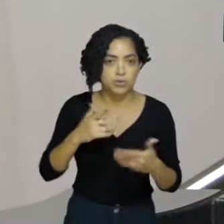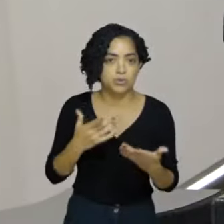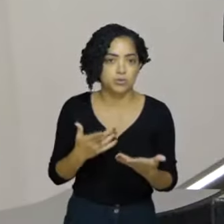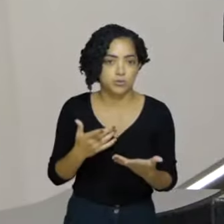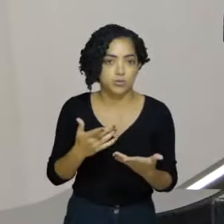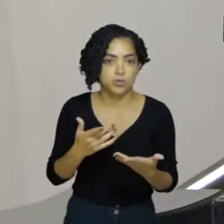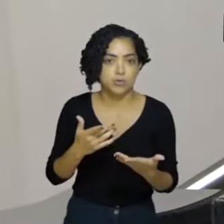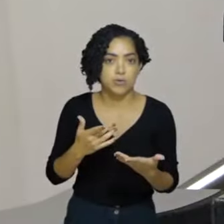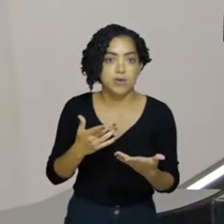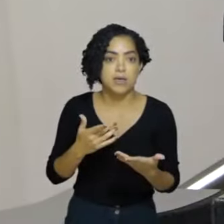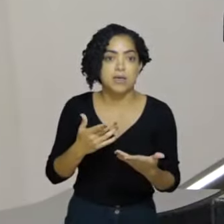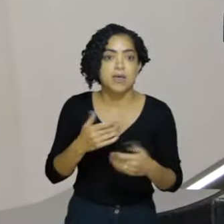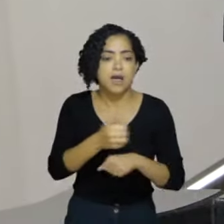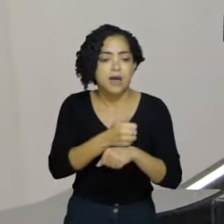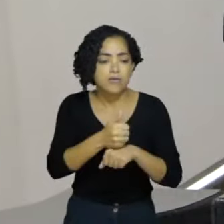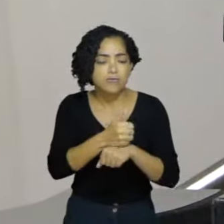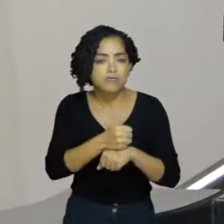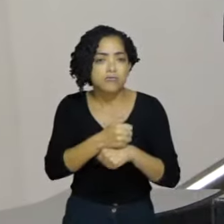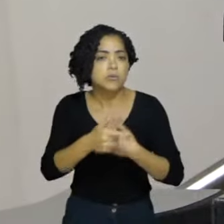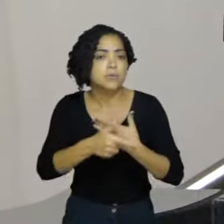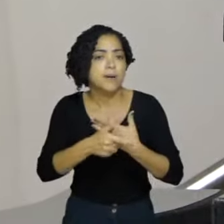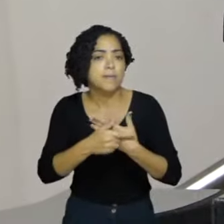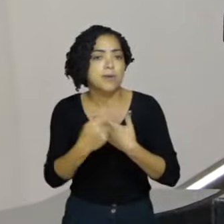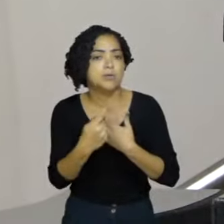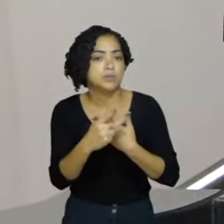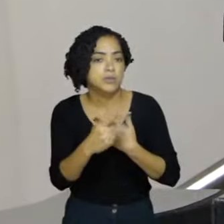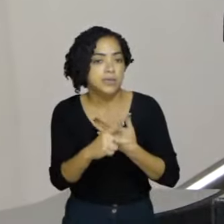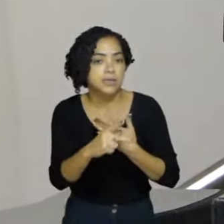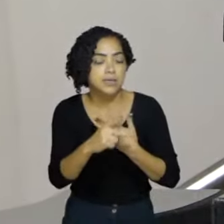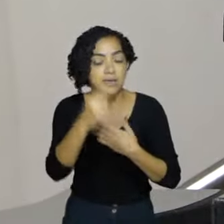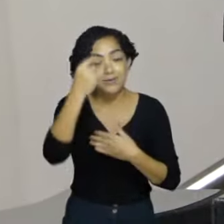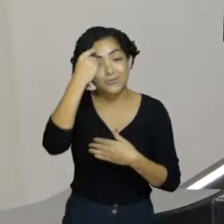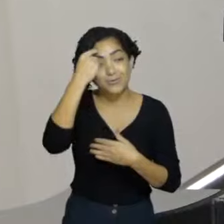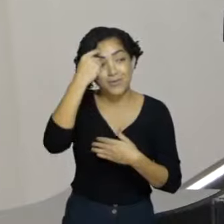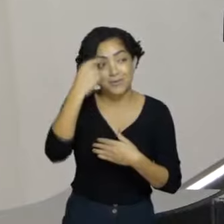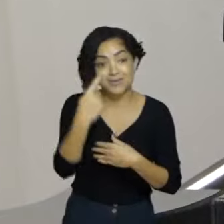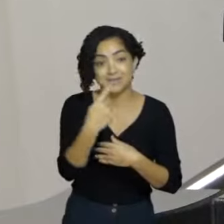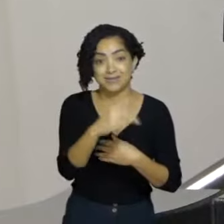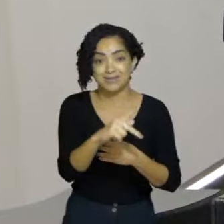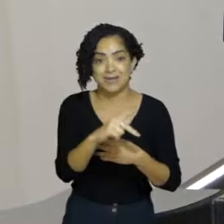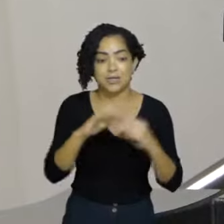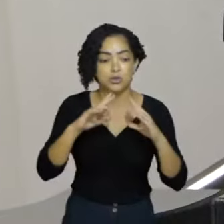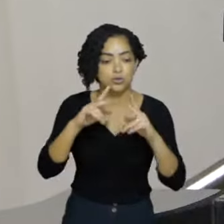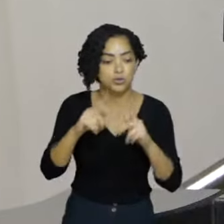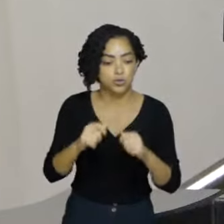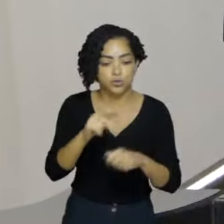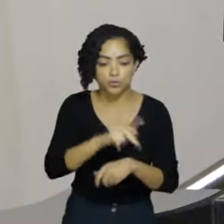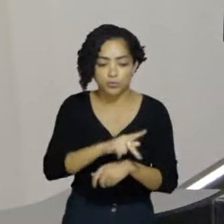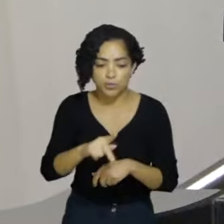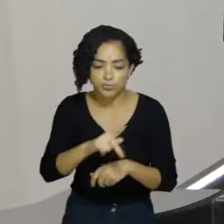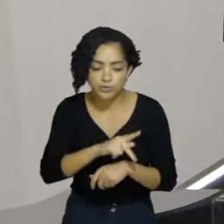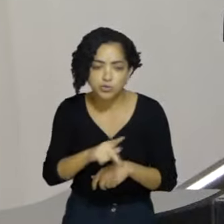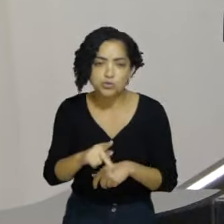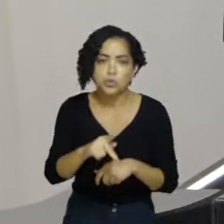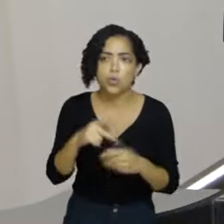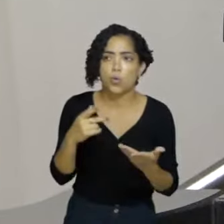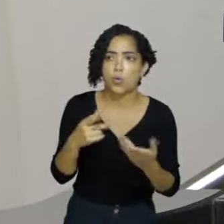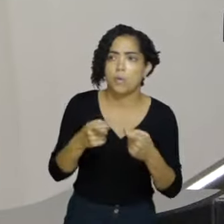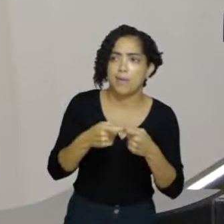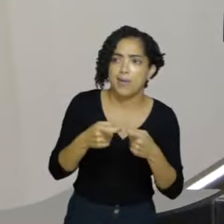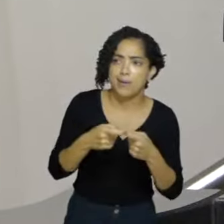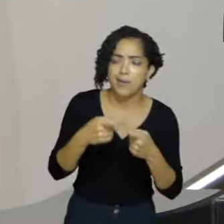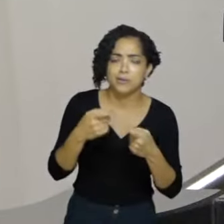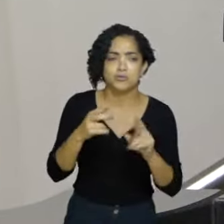executador de uma função para a qual foi contratado. Na cabeça do militante esquerdista, todo professor, o carteiro, o médico do SUS,